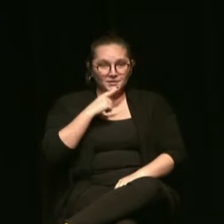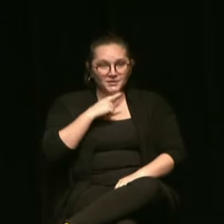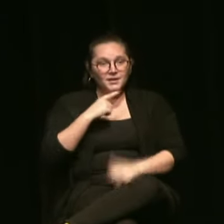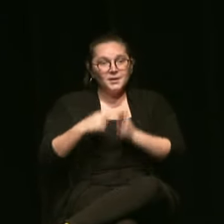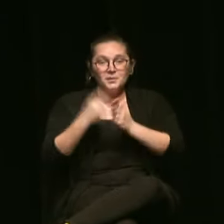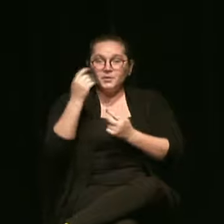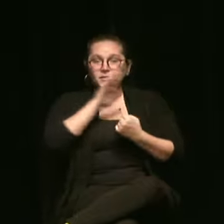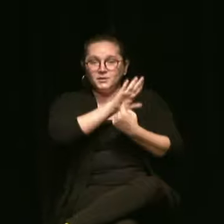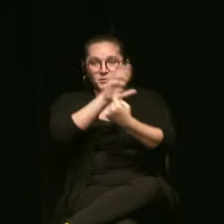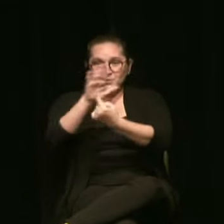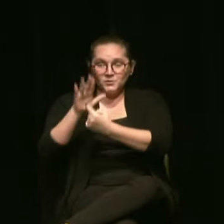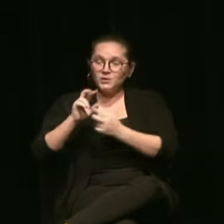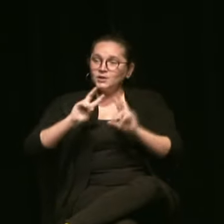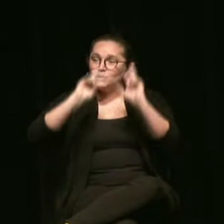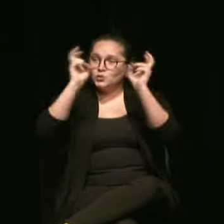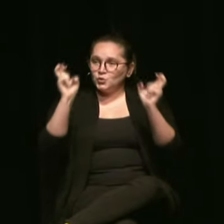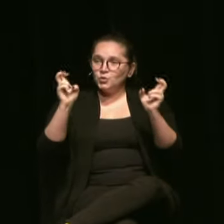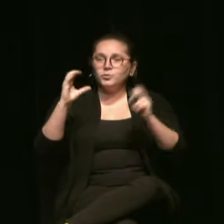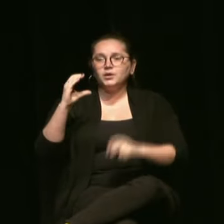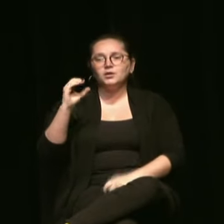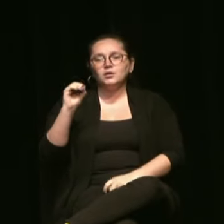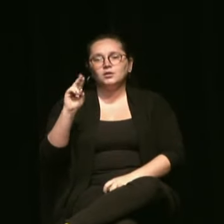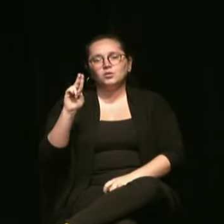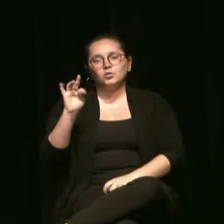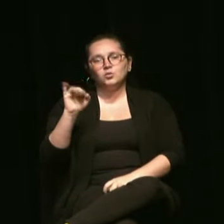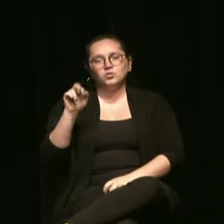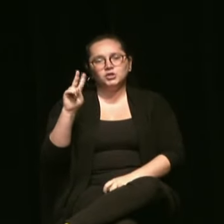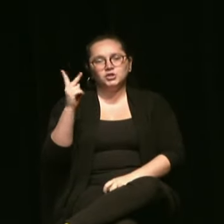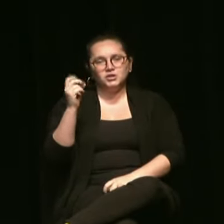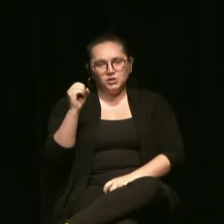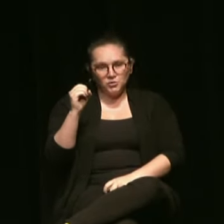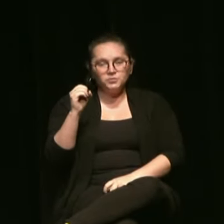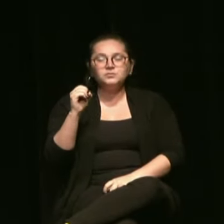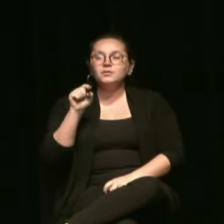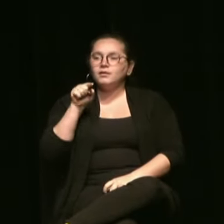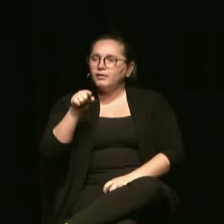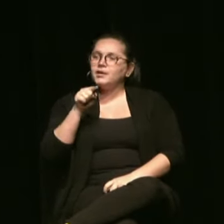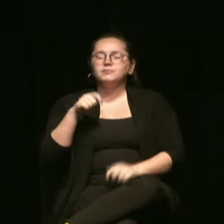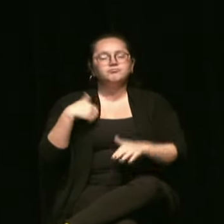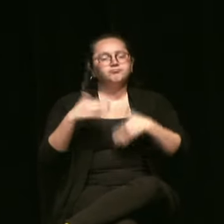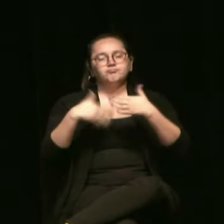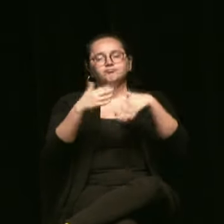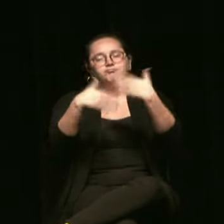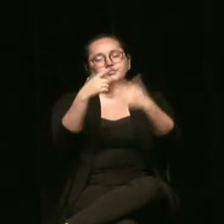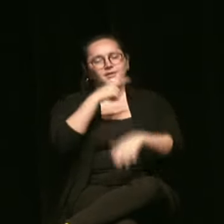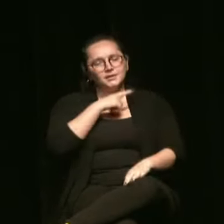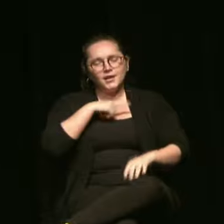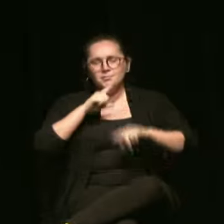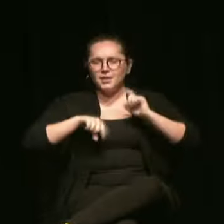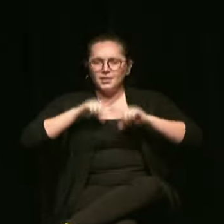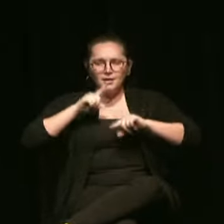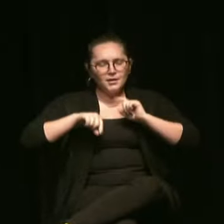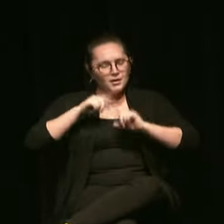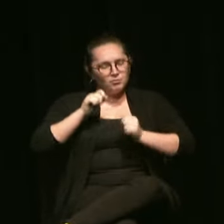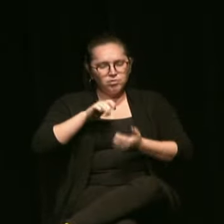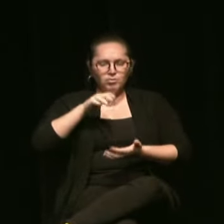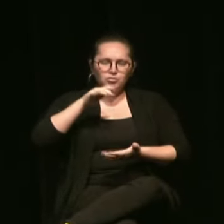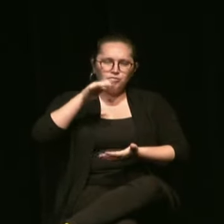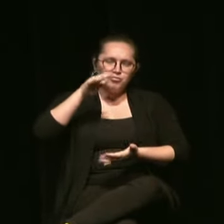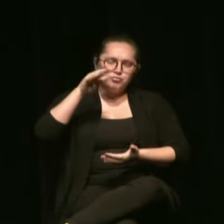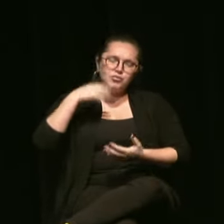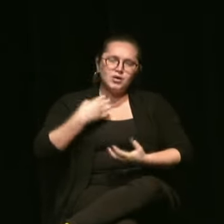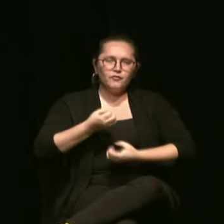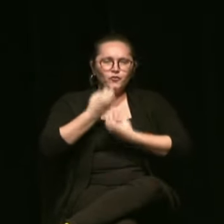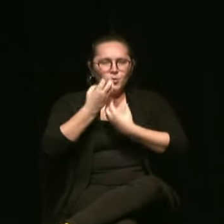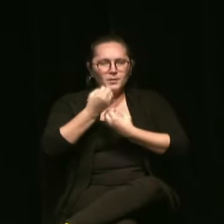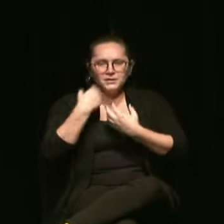primeira exposição sobre o cinema do Coutinho. Eu espero que não seja a última. Ele é inesgotável. Ainda tem material, informações, ideias